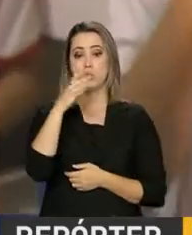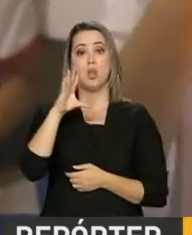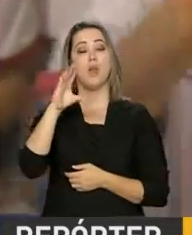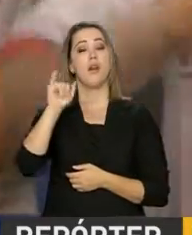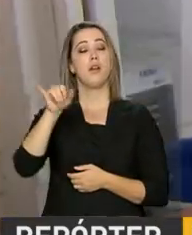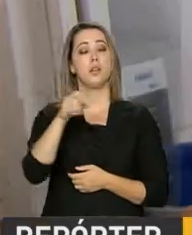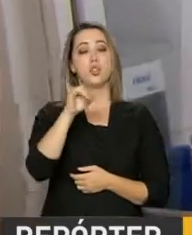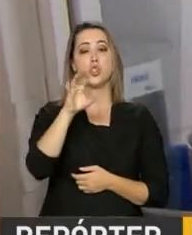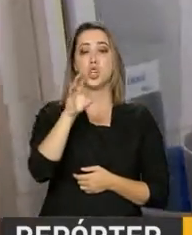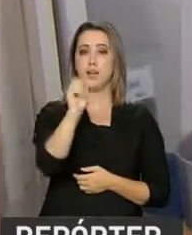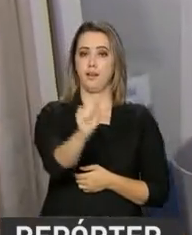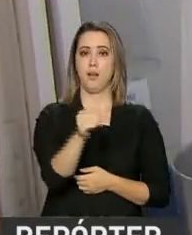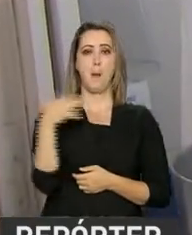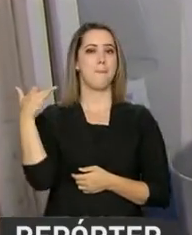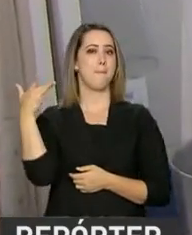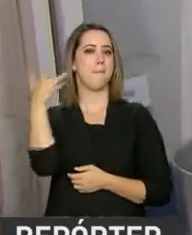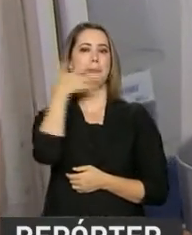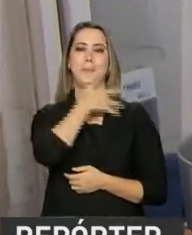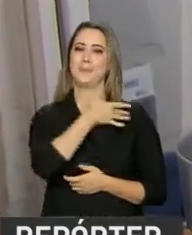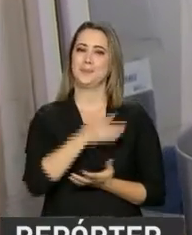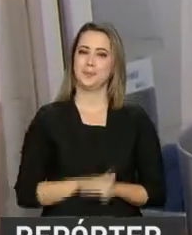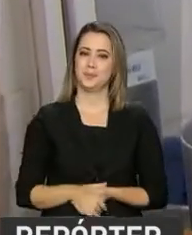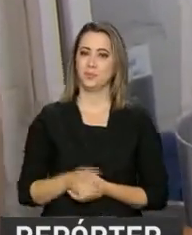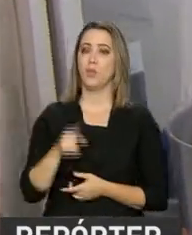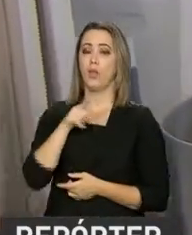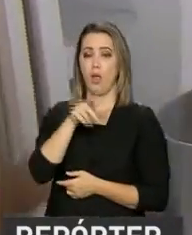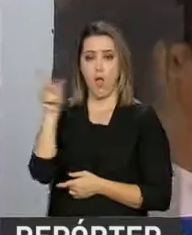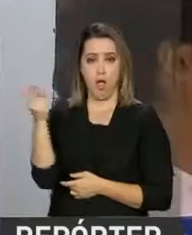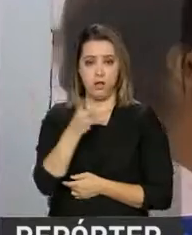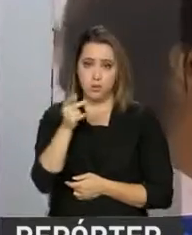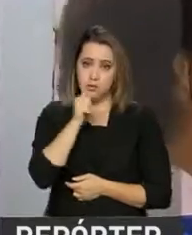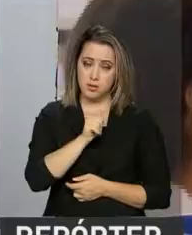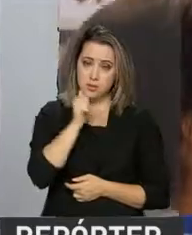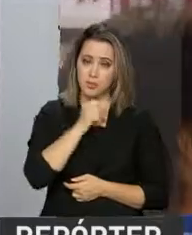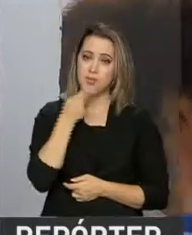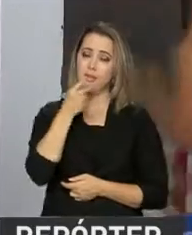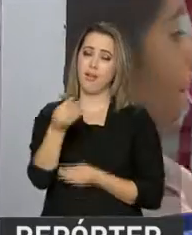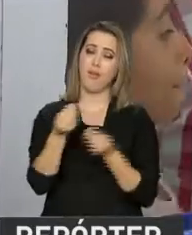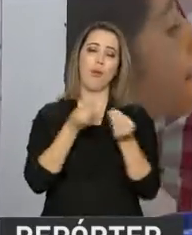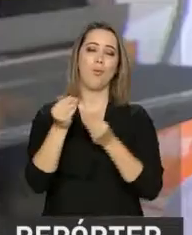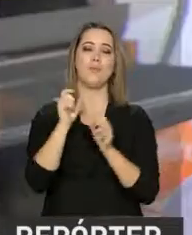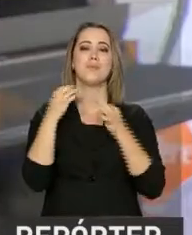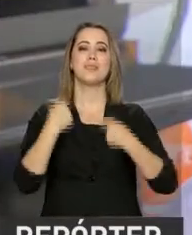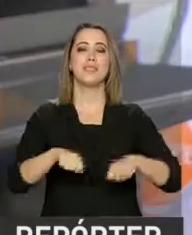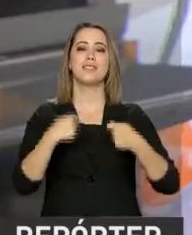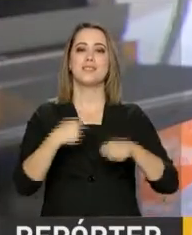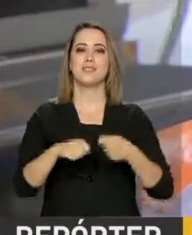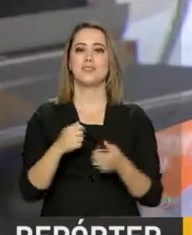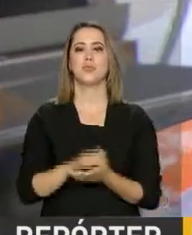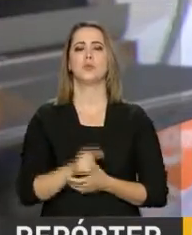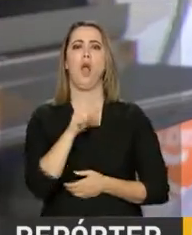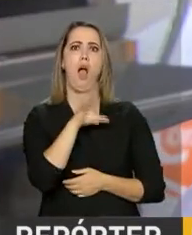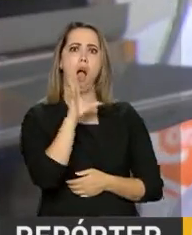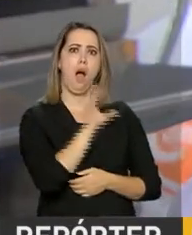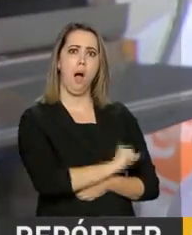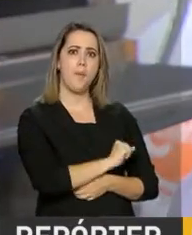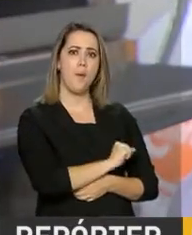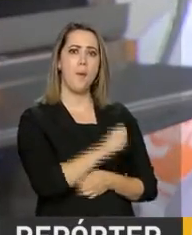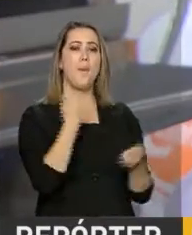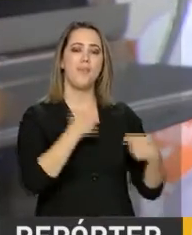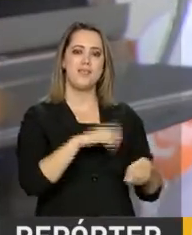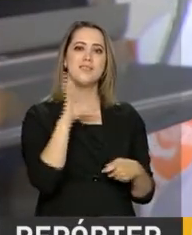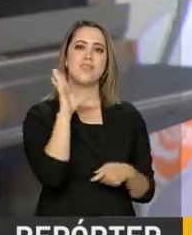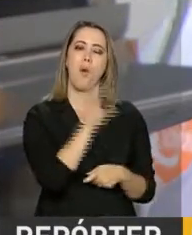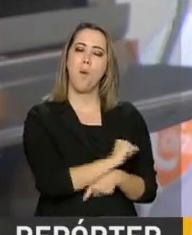estava deliciosa. As merendeiras dão a receita para que a refeição caia no gosto dos alunos. É amor, é muito amor.